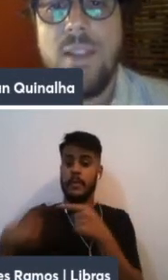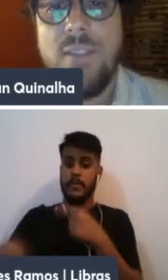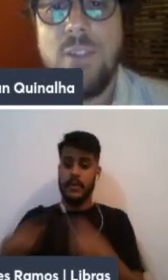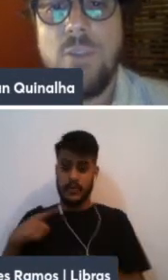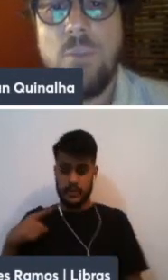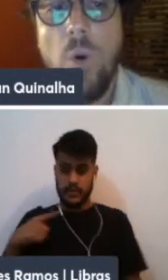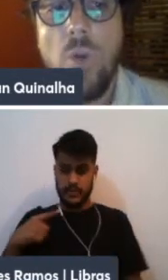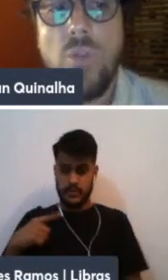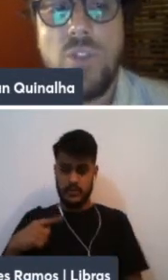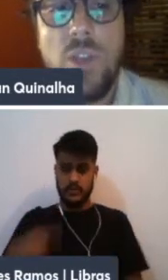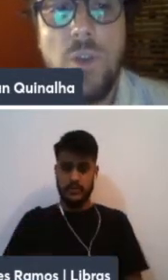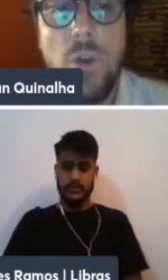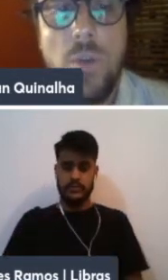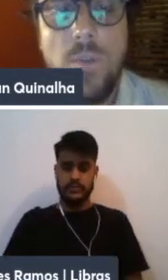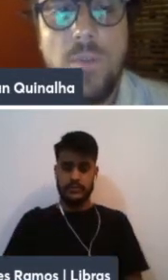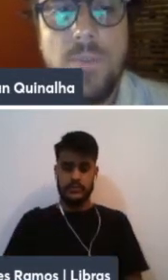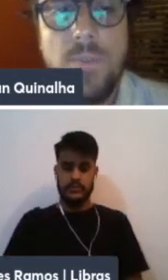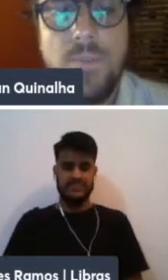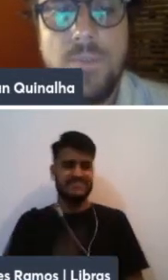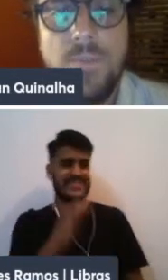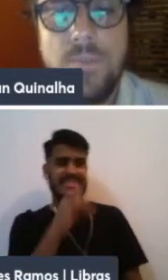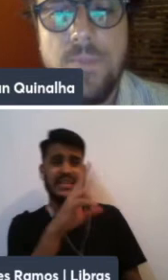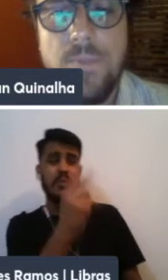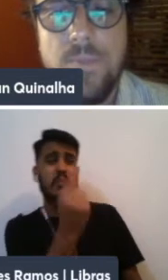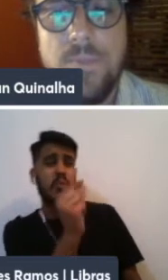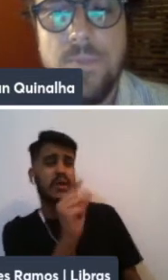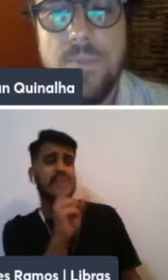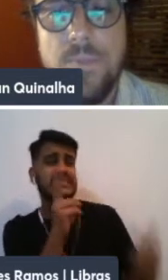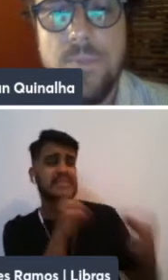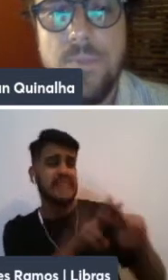Está travando um pouco, Ciro. Muito